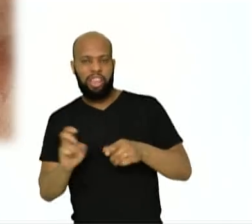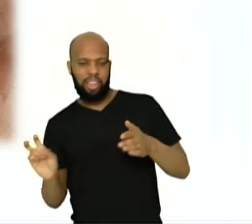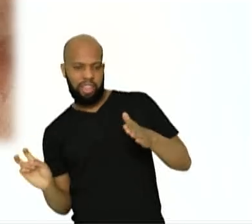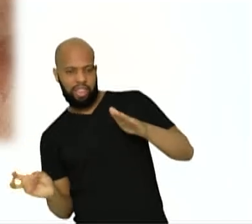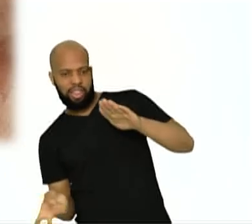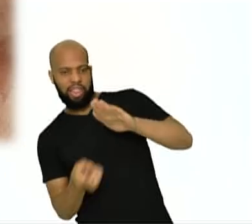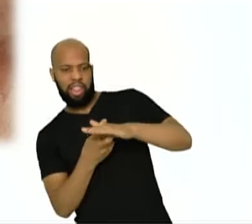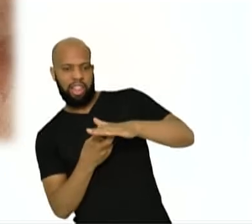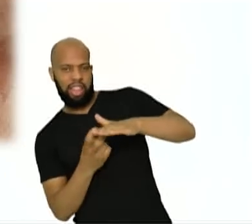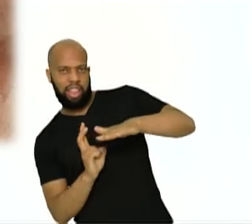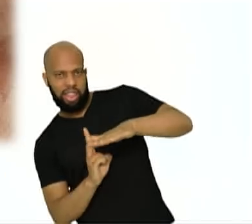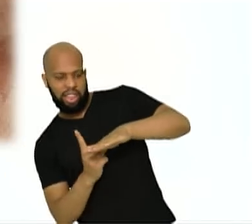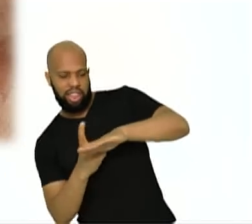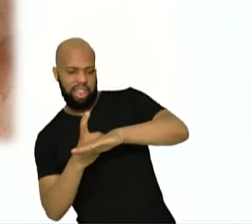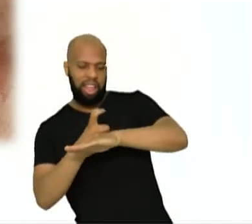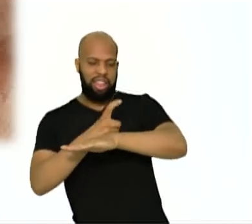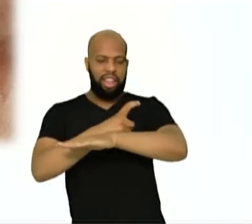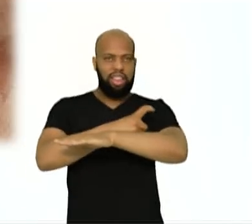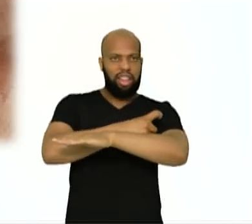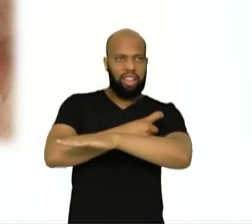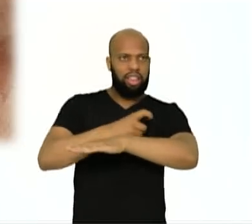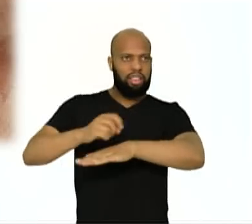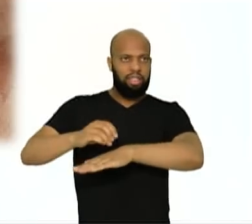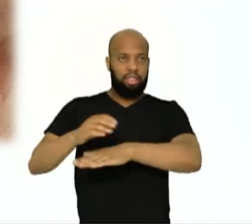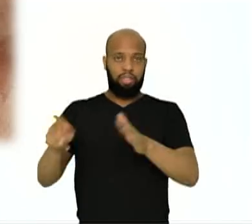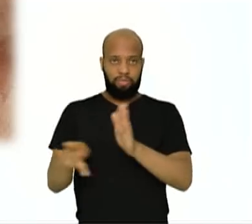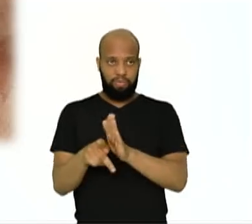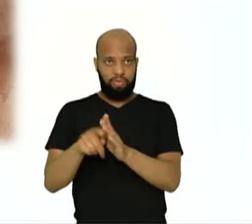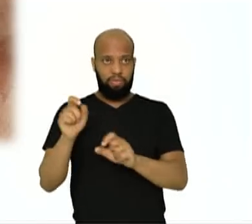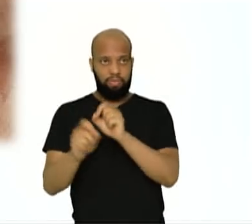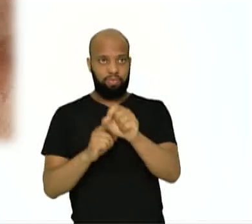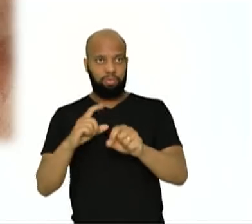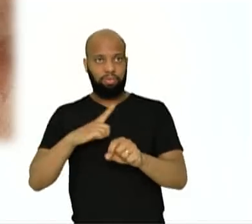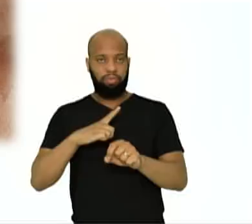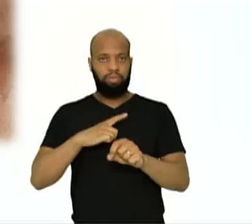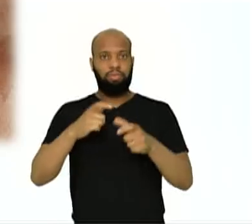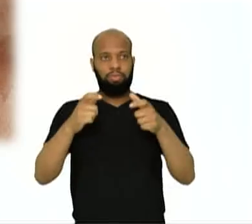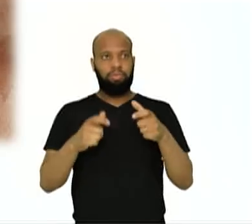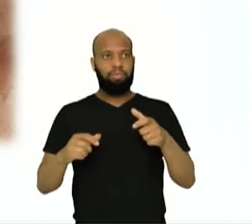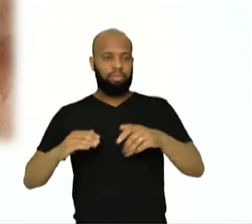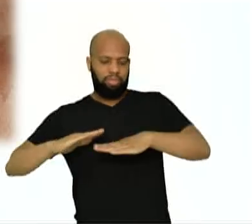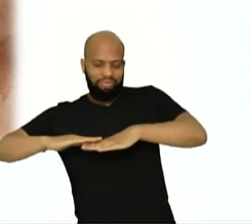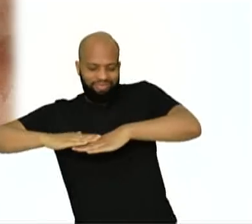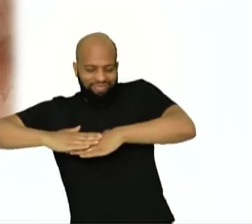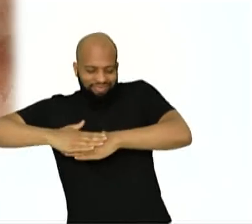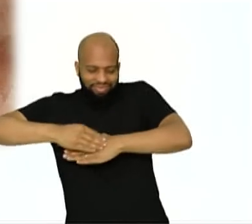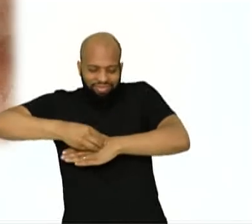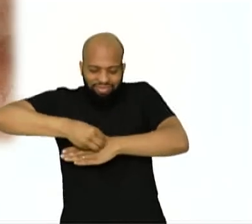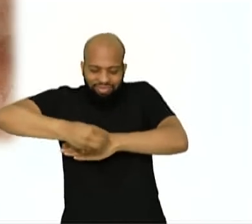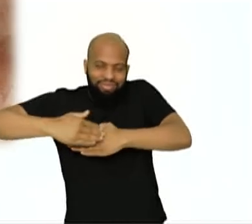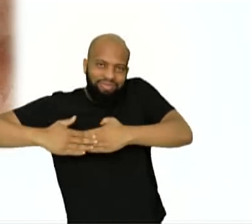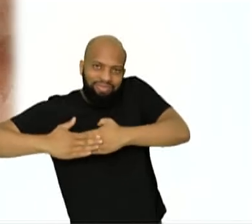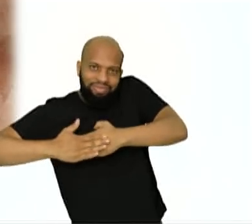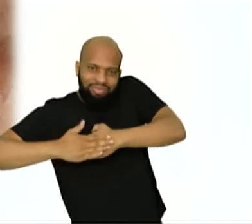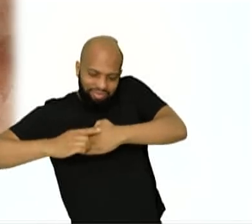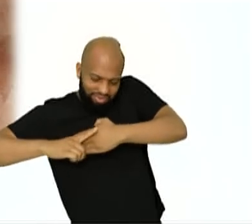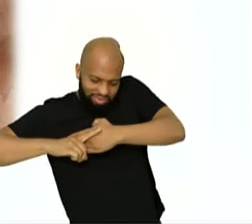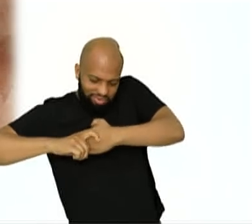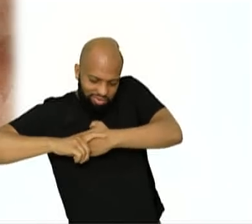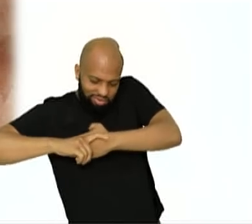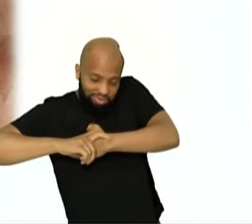organismo. Elas se deslocam pelo tecido subcutâneo, ou seja, elas se deslocam por debaixo da nossa pele e